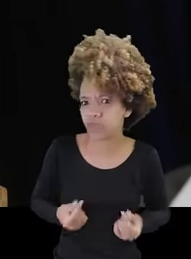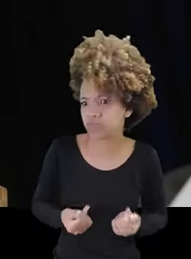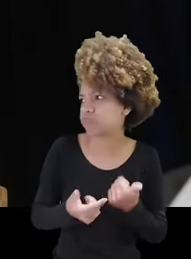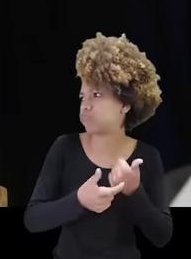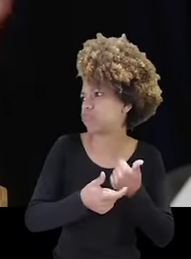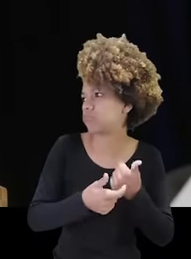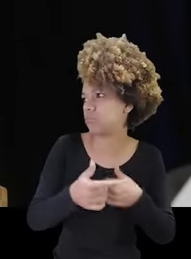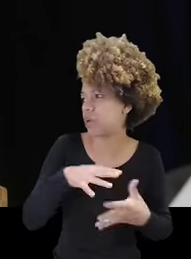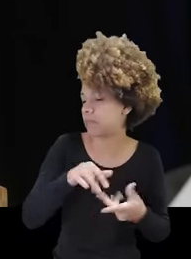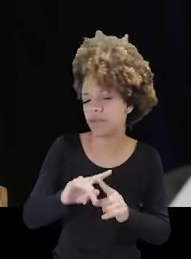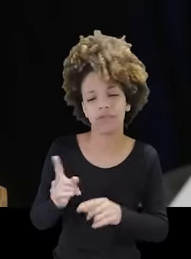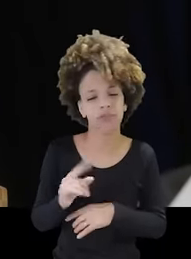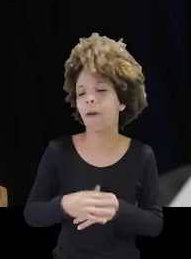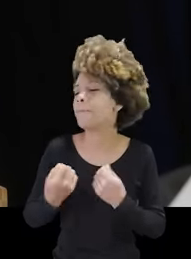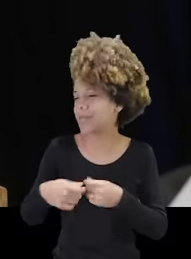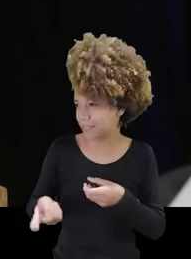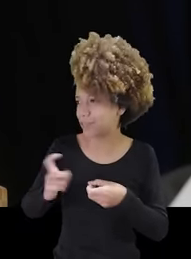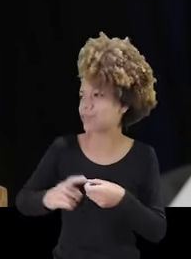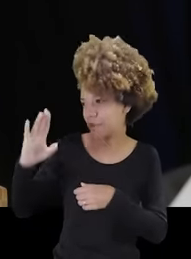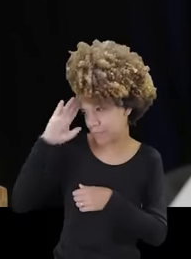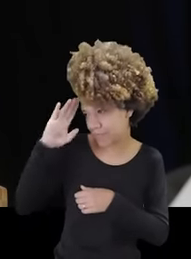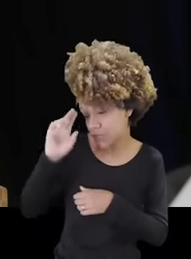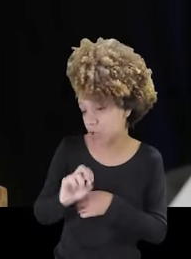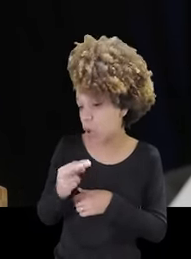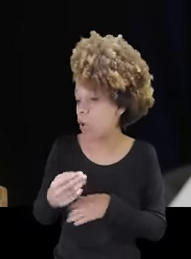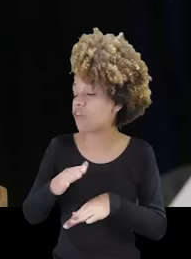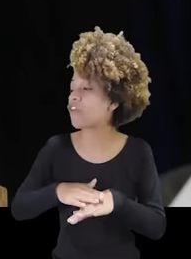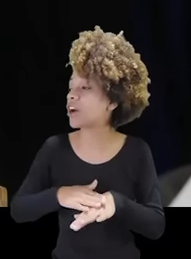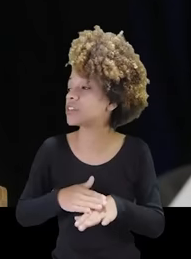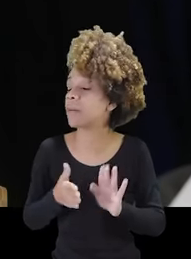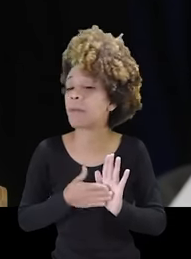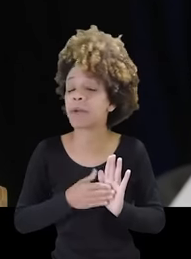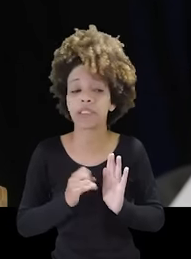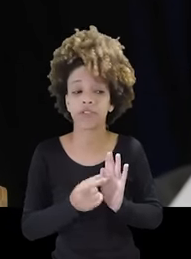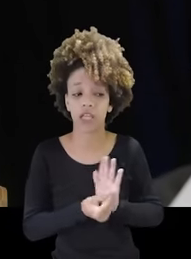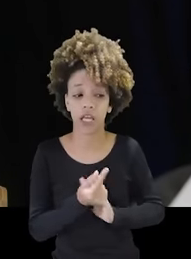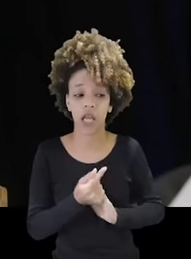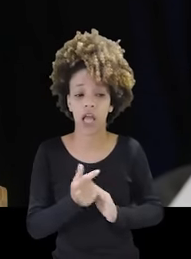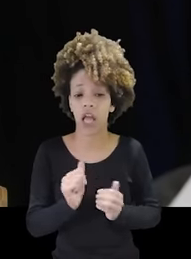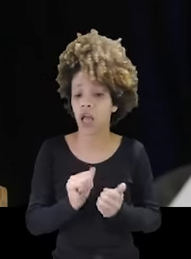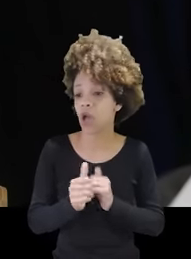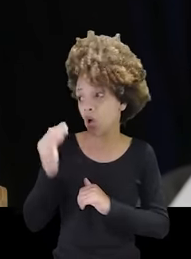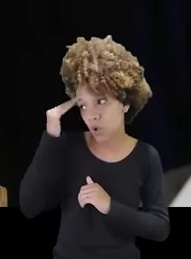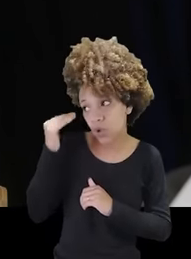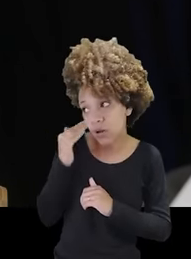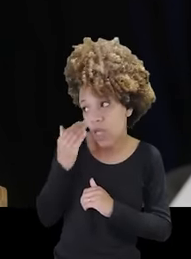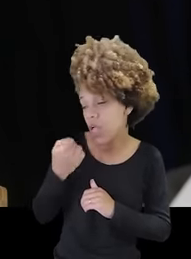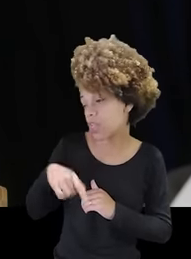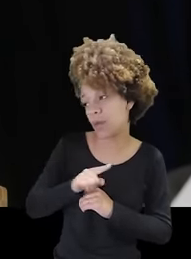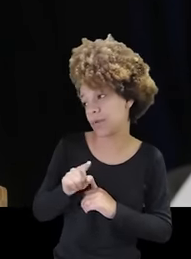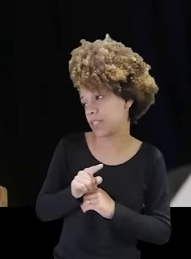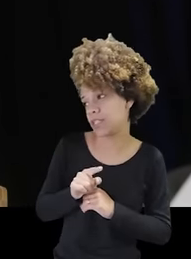ganhando li mas não ele precisa voltar aí para o exército ou fala fazer umas propostas assim ó se você ganhar campeonato para a floresta não precisa